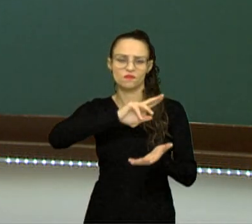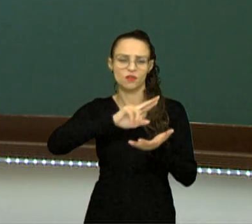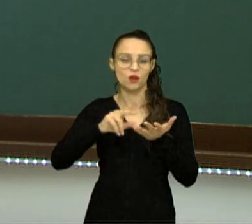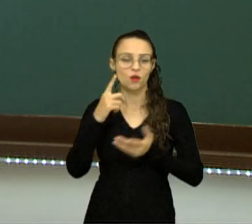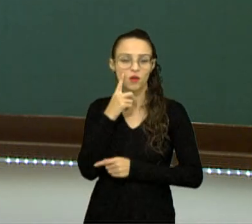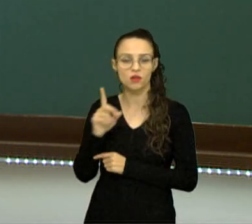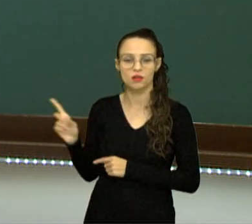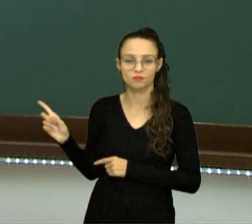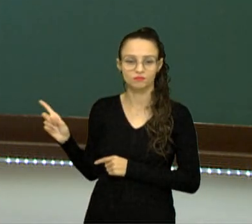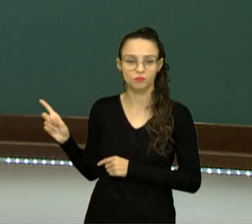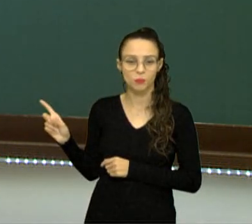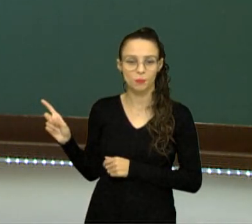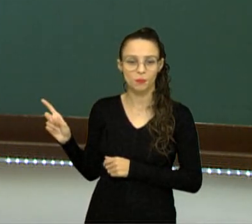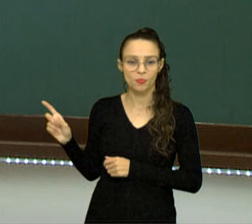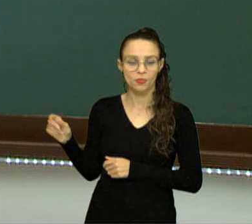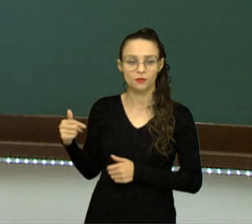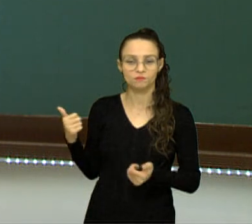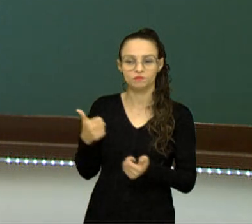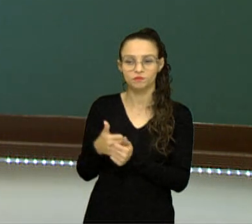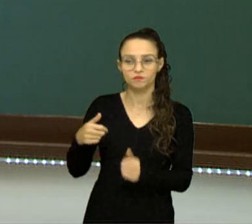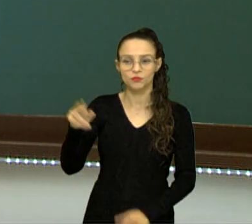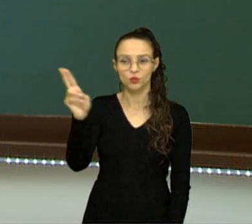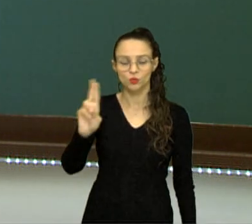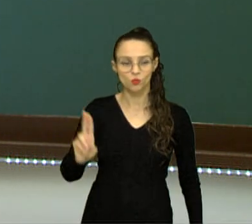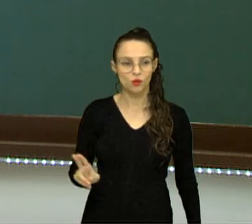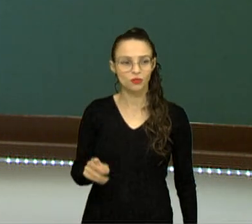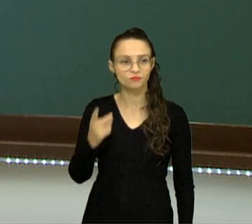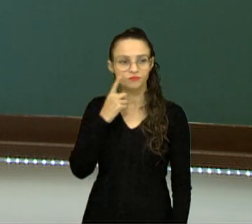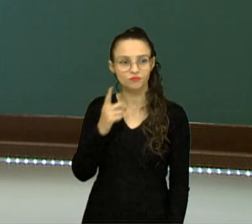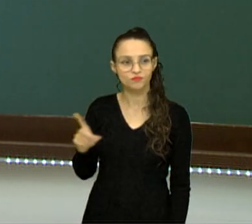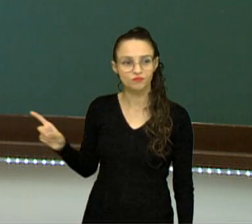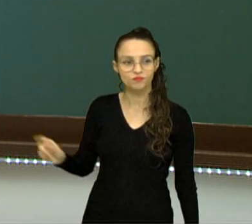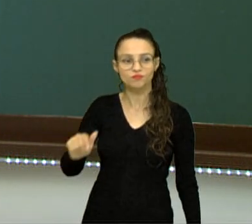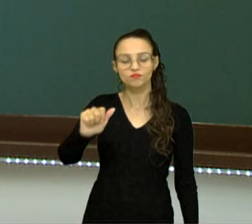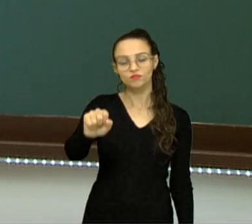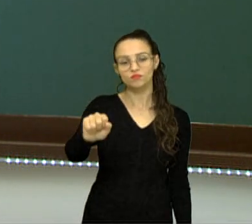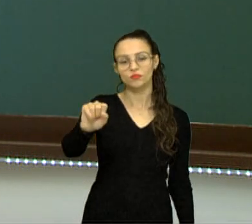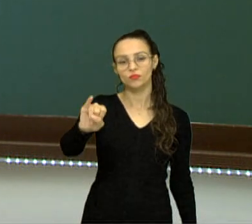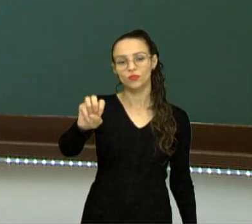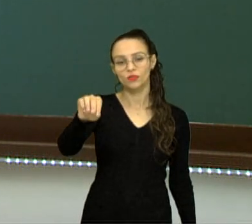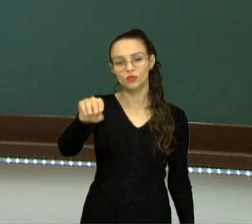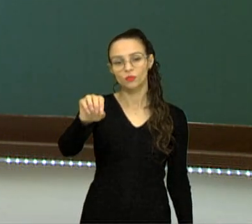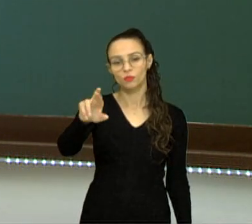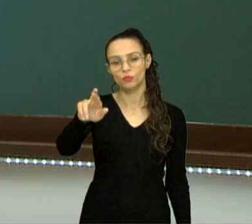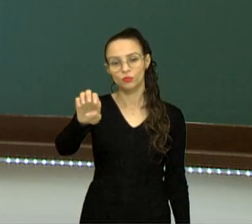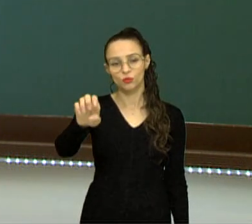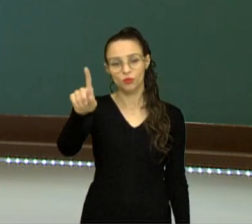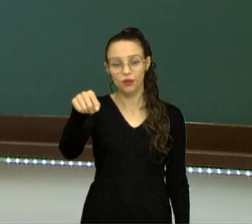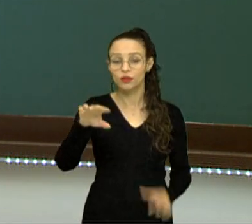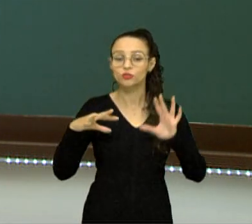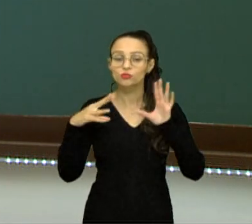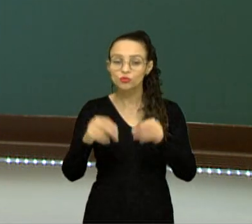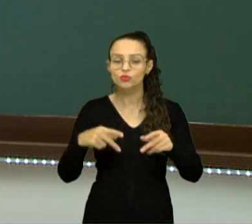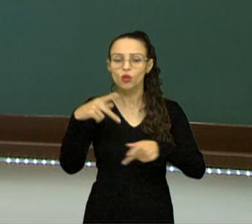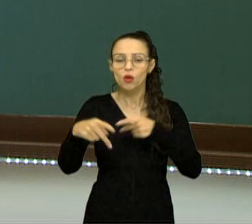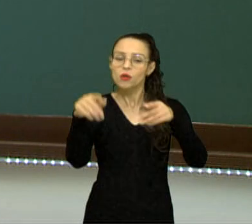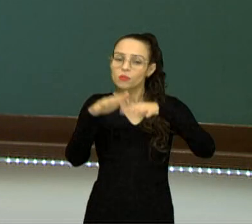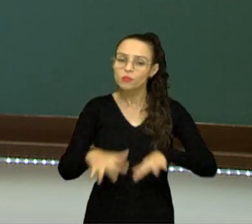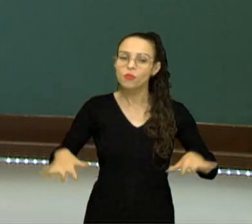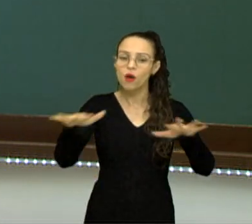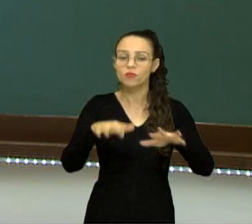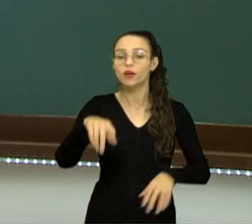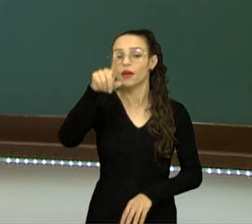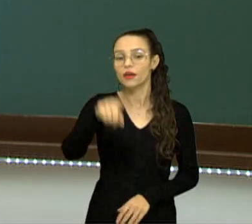Charrua, na região mais uruguaia, não é mesmo? Ó lá, Aimoré, todos esses povos são